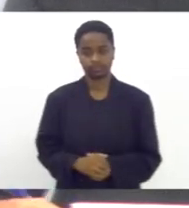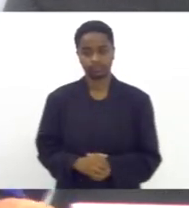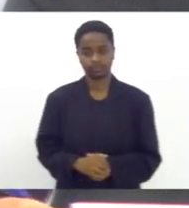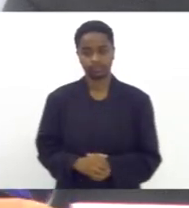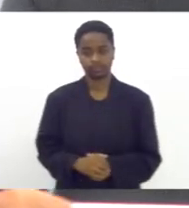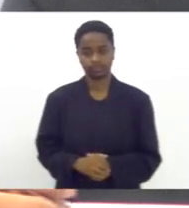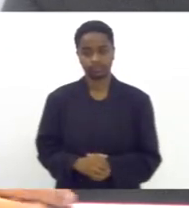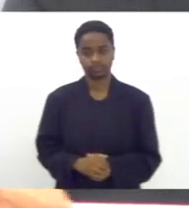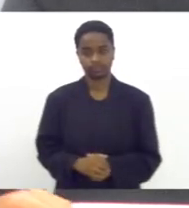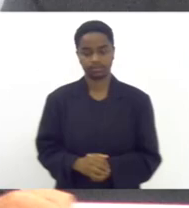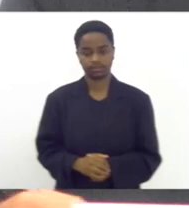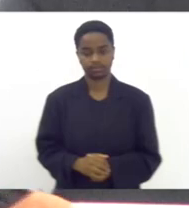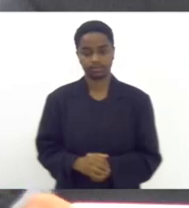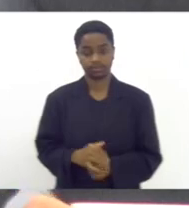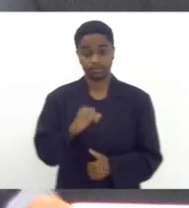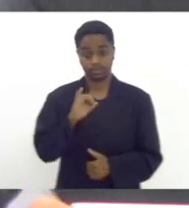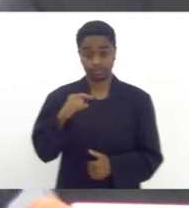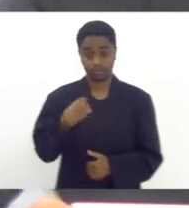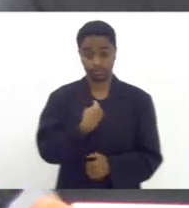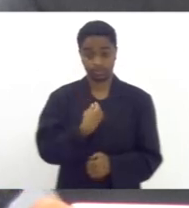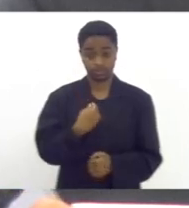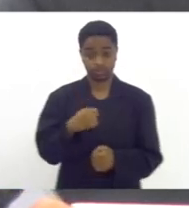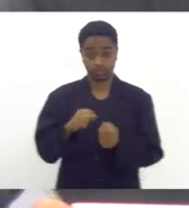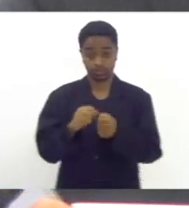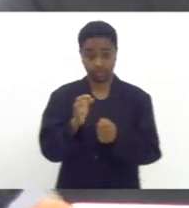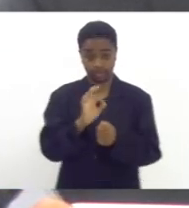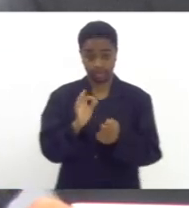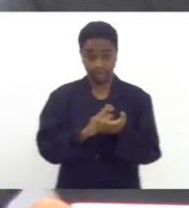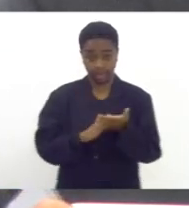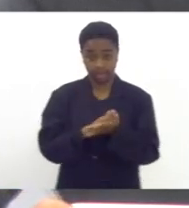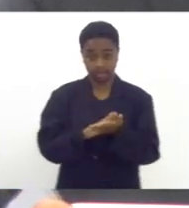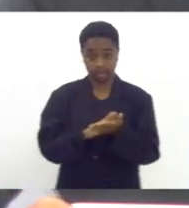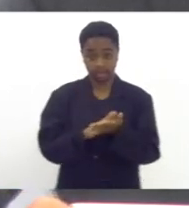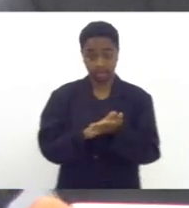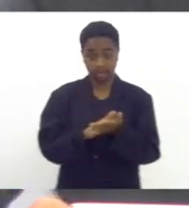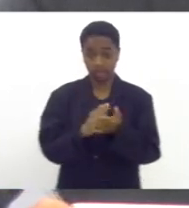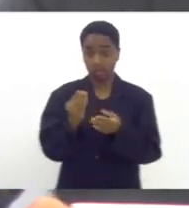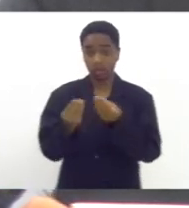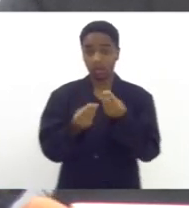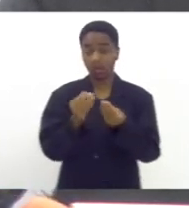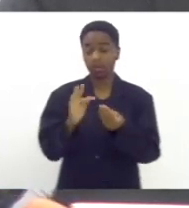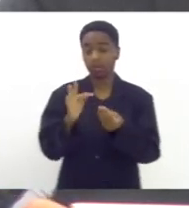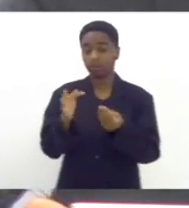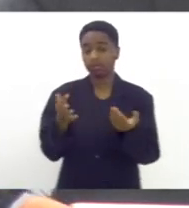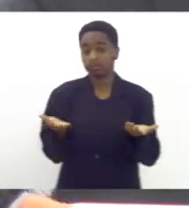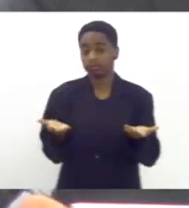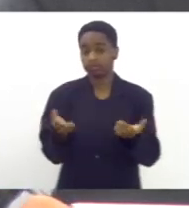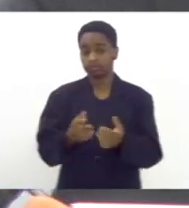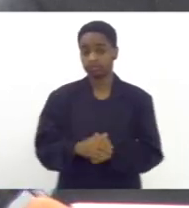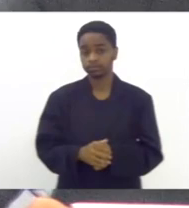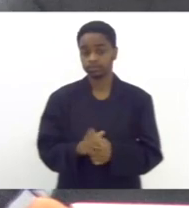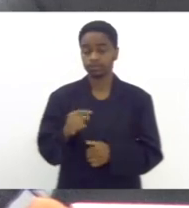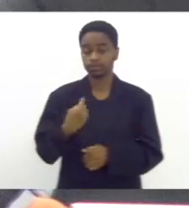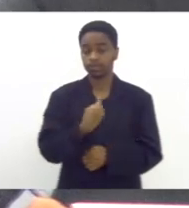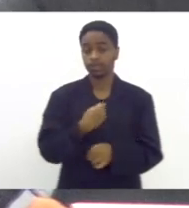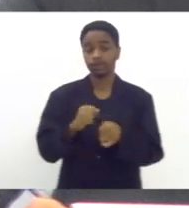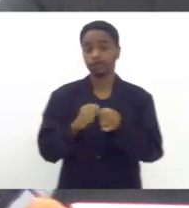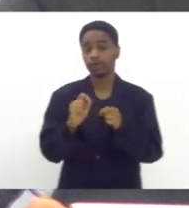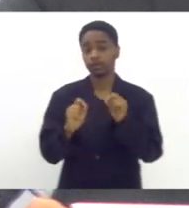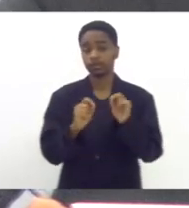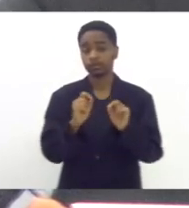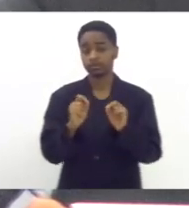dizer se a gente não fizer alguma coisa Onde vai parar o que que a gente pode